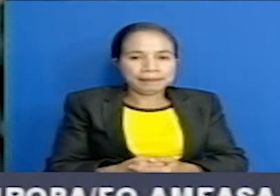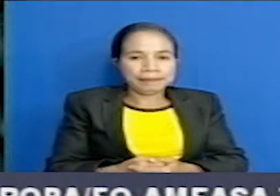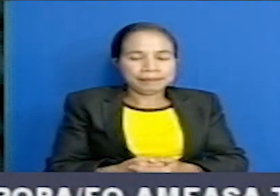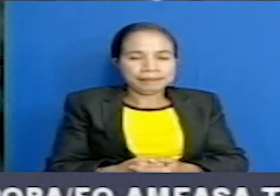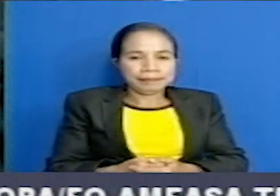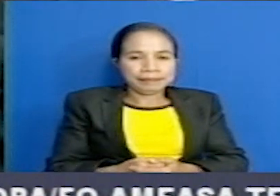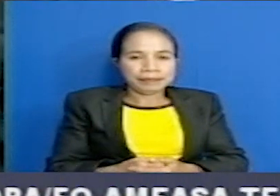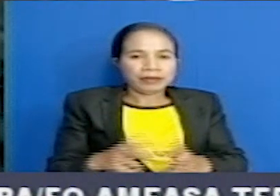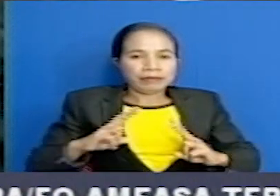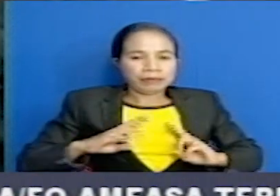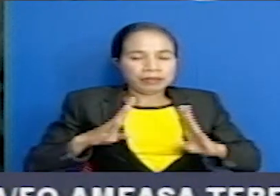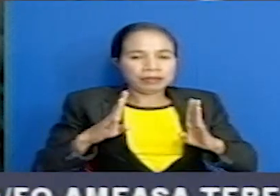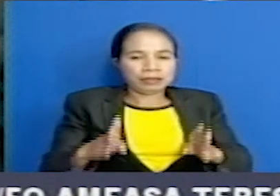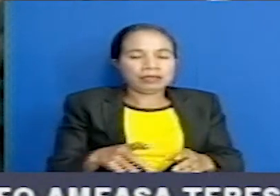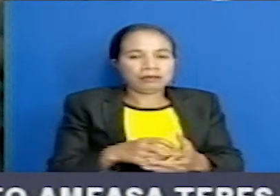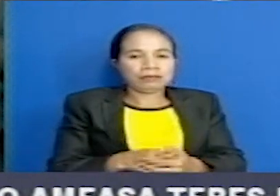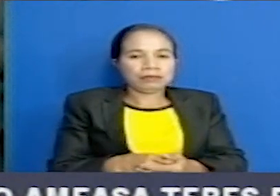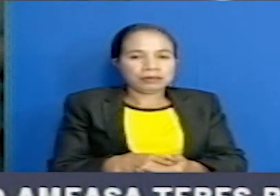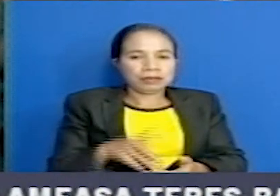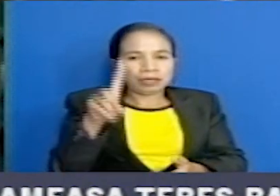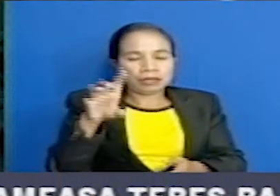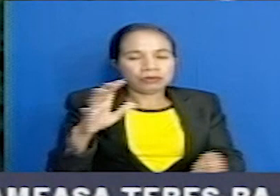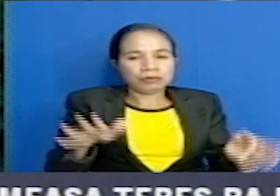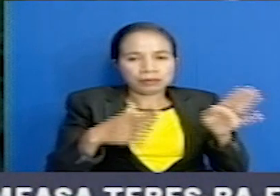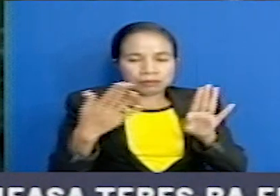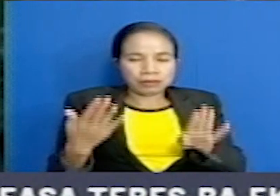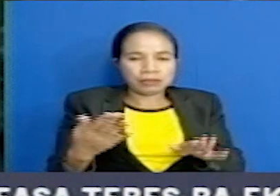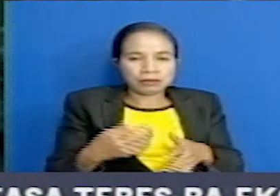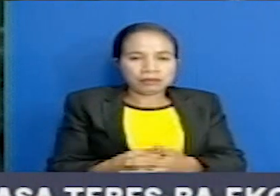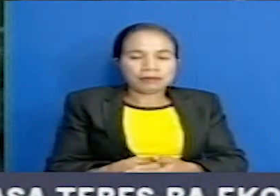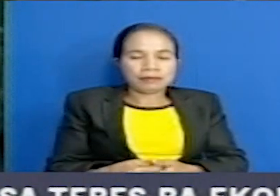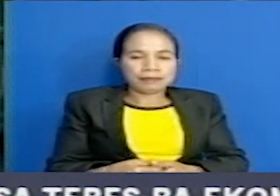Veteran Sida Akus Hatma kematian Tintina, laus itu.